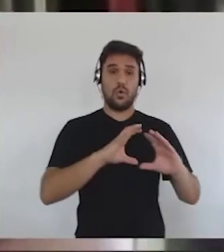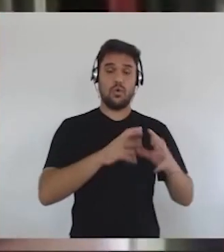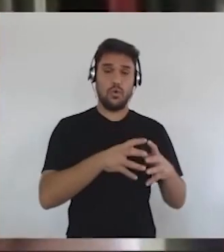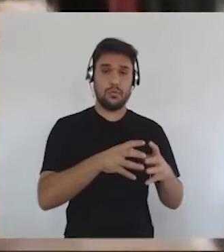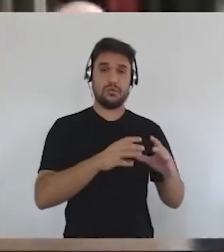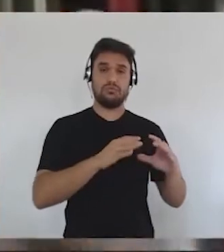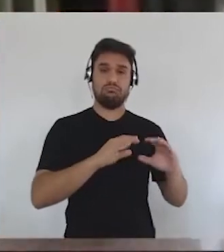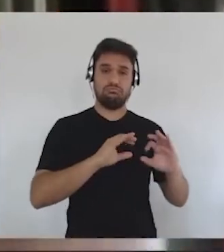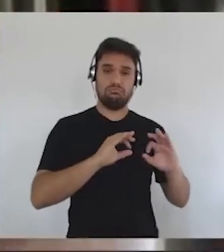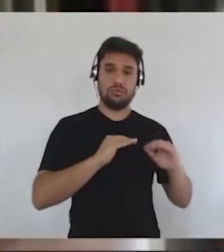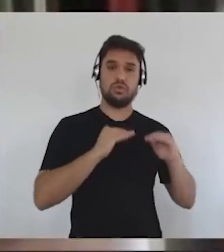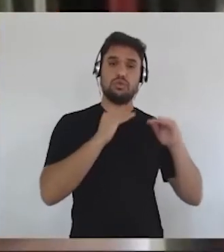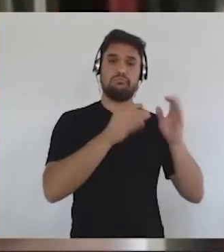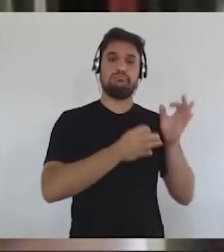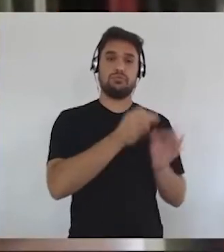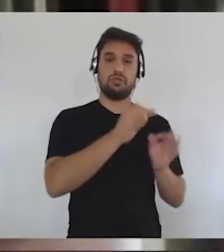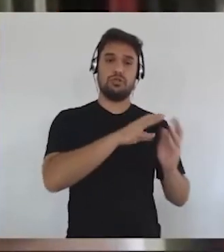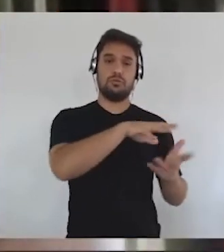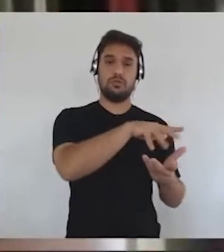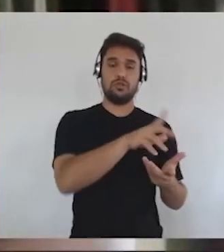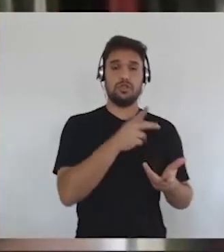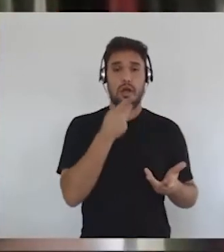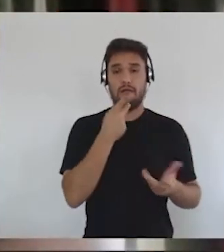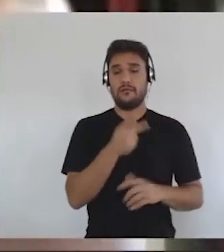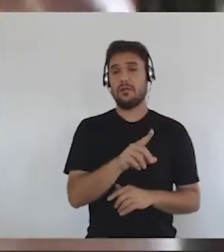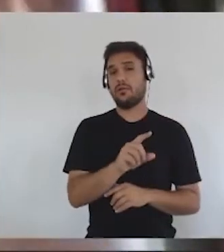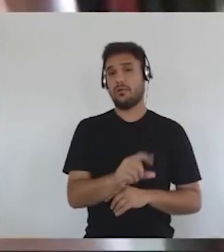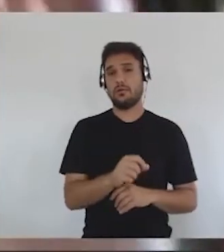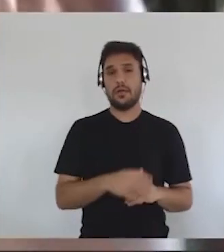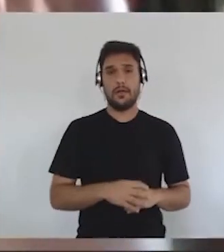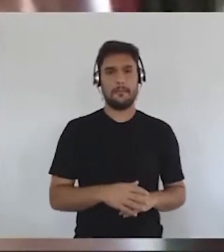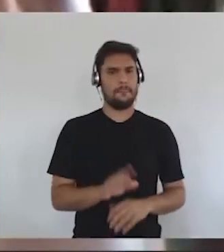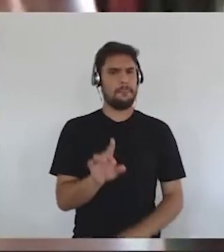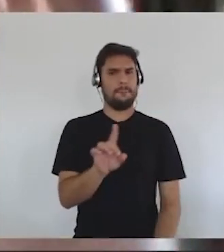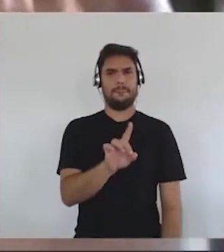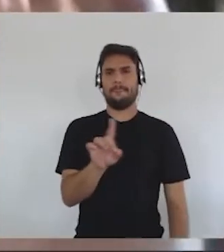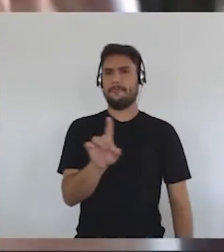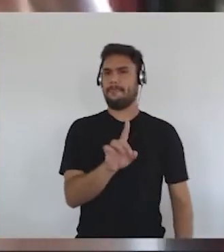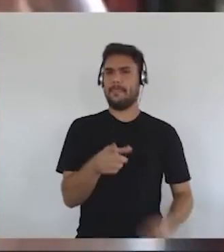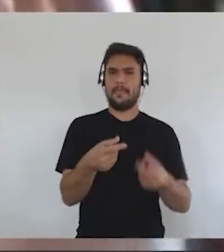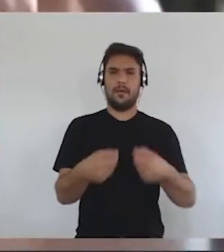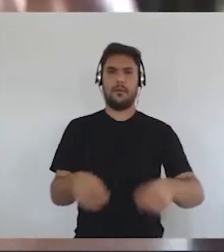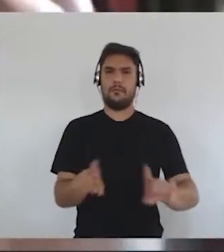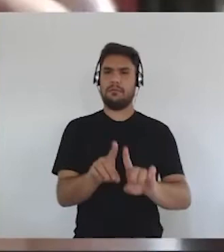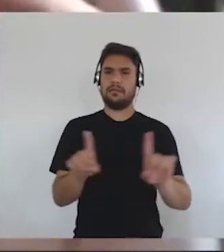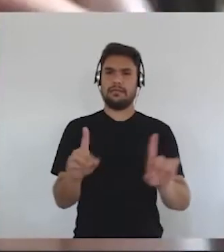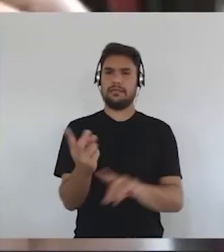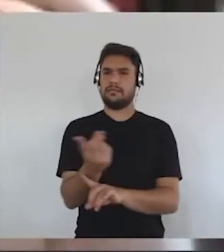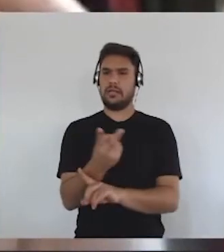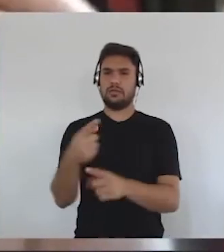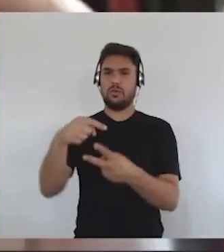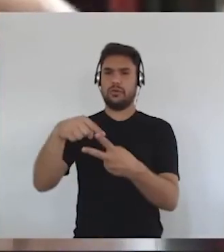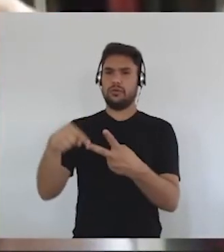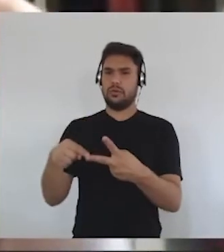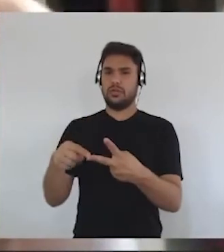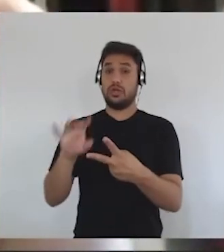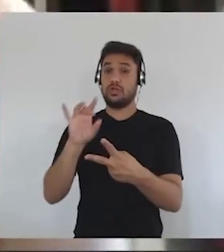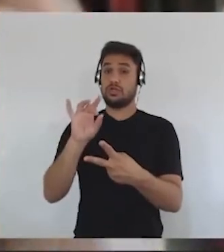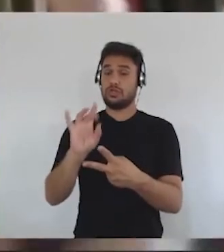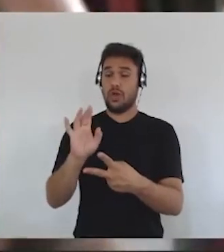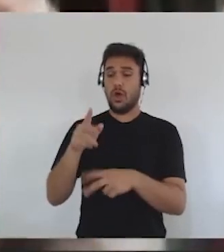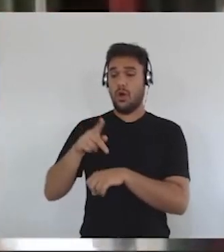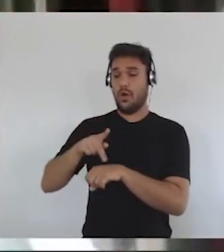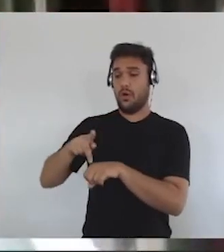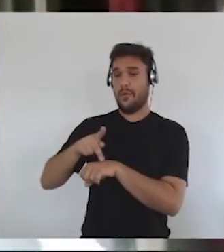parágrafo 101 dessa sentença das objeções preliminares, disse não precisa das duas condições, basta que o